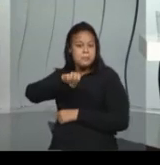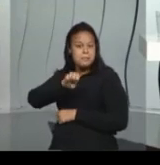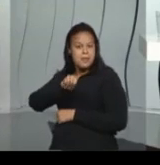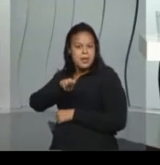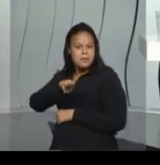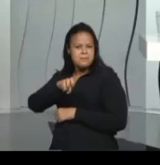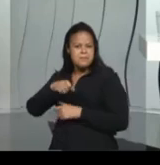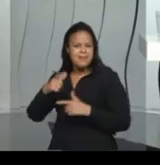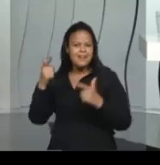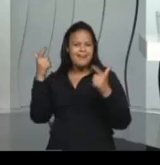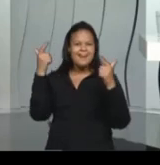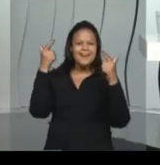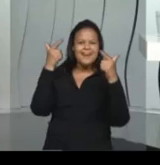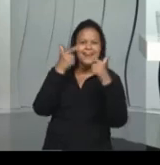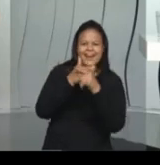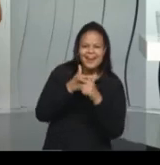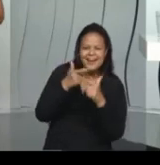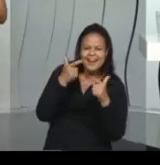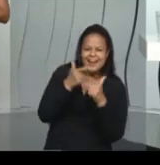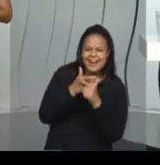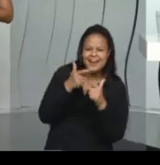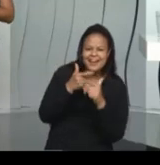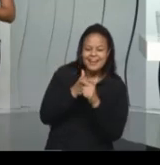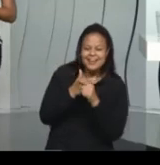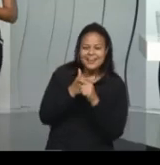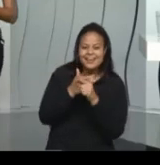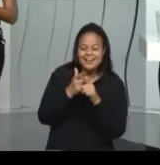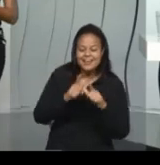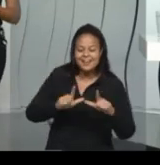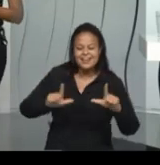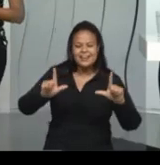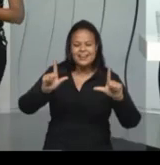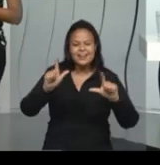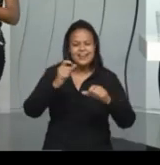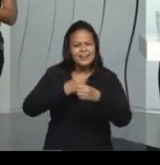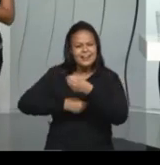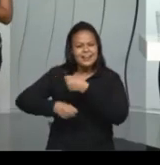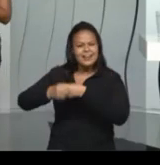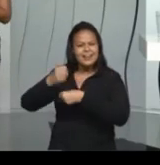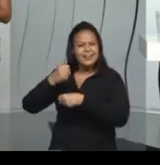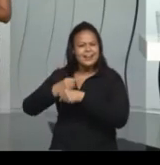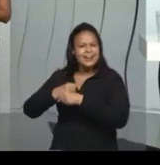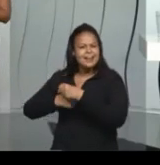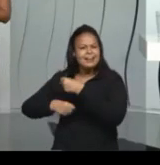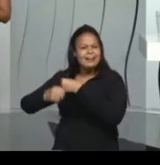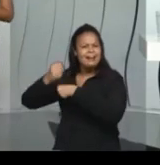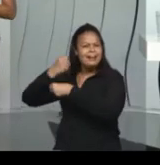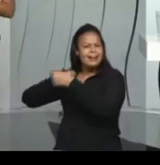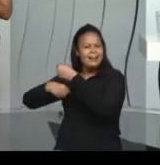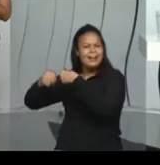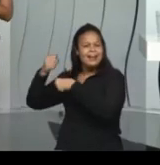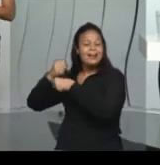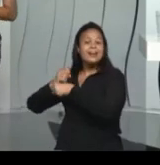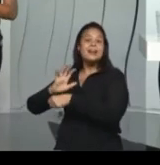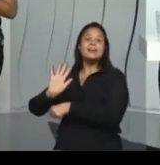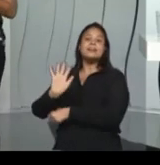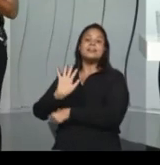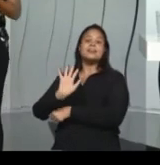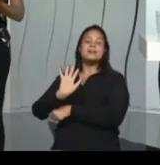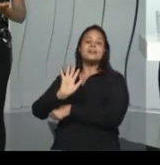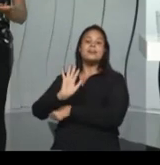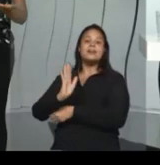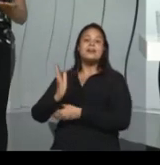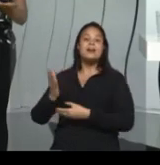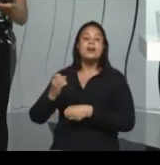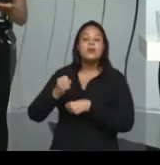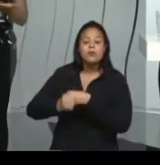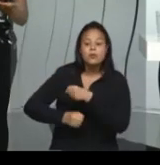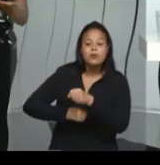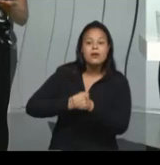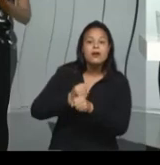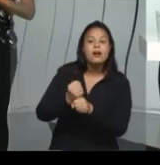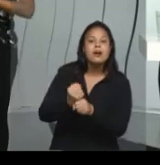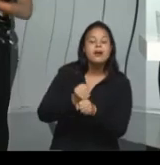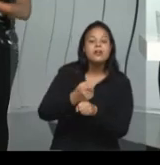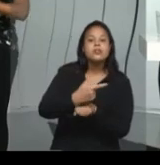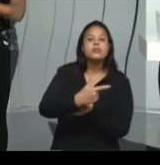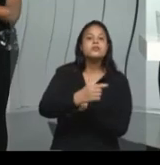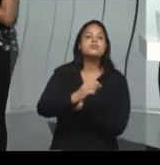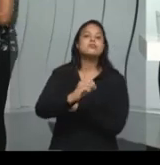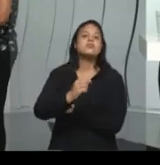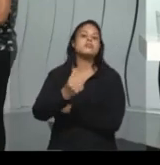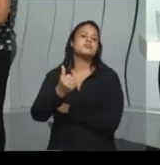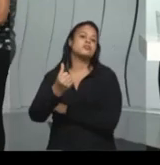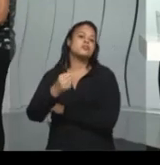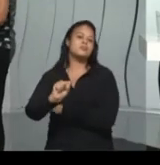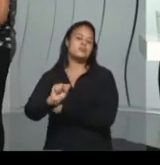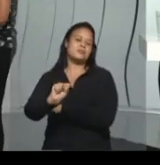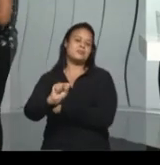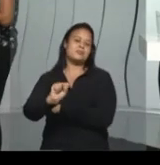um gênero bem atual. Então, nós vamos observar isso dos gêneros e nos comunicamos por